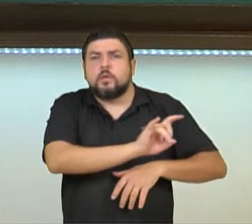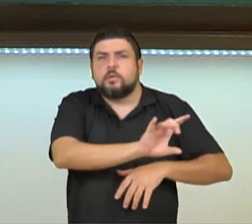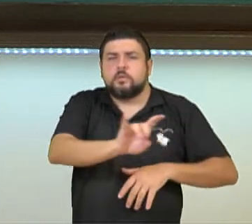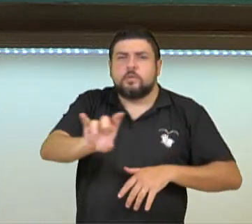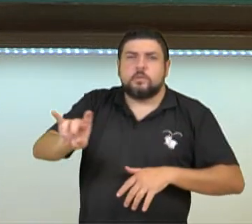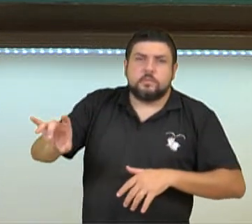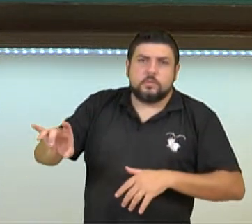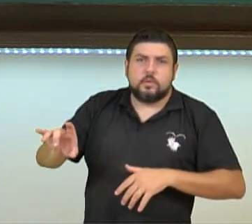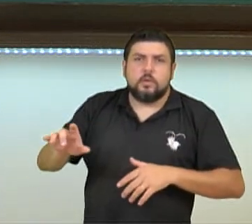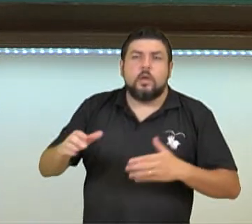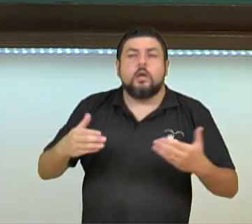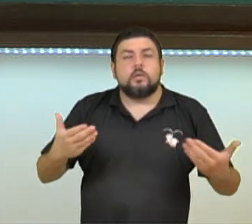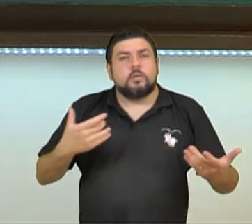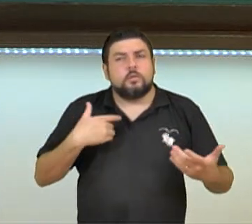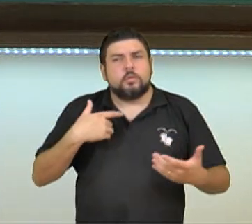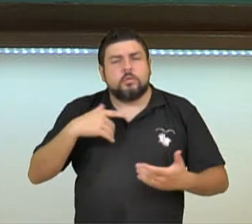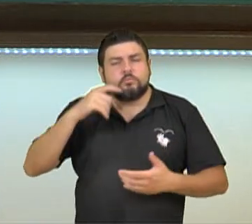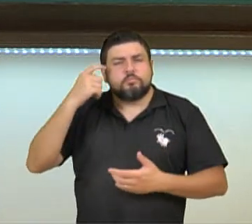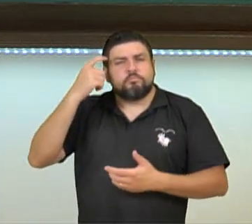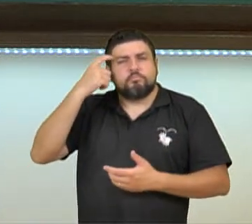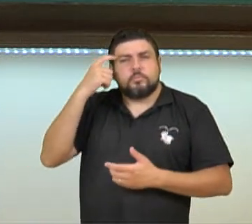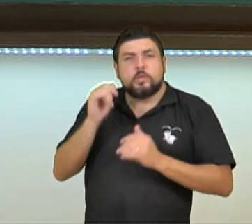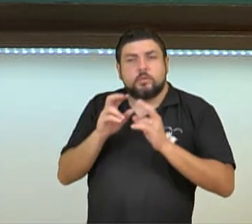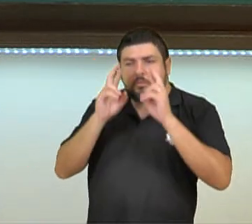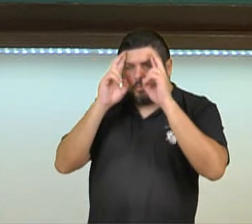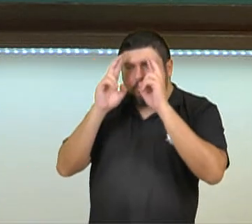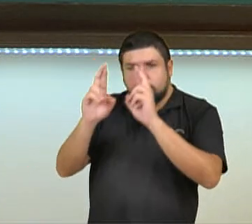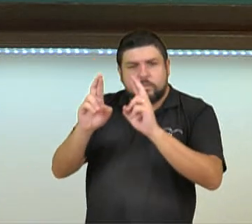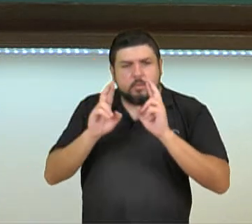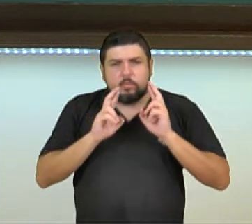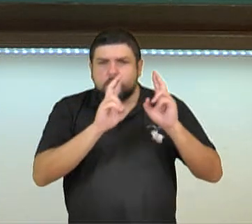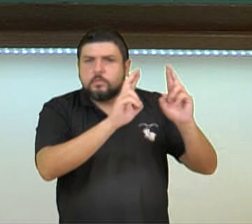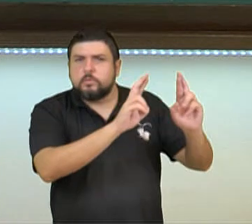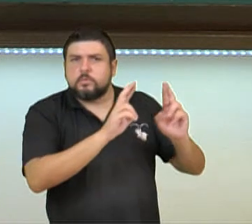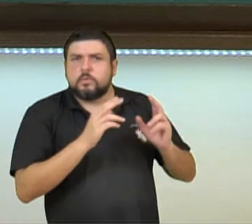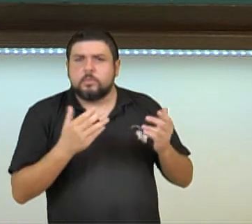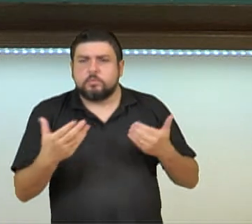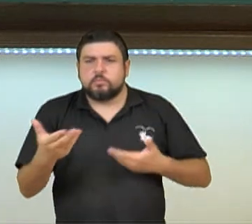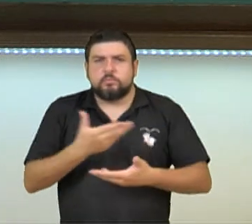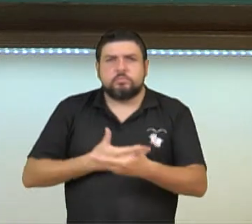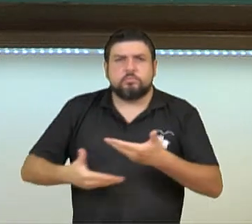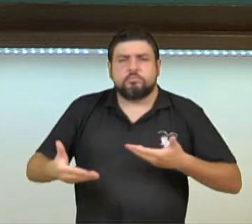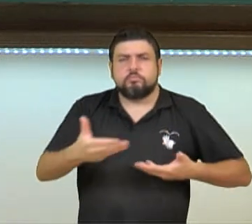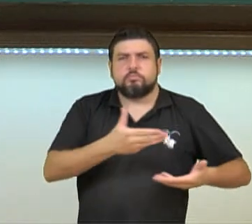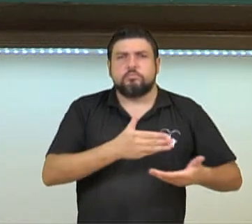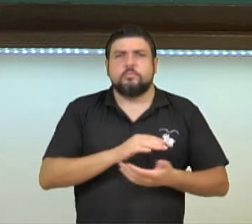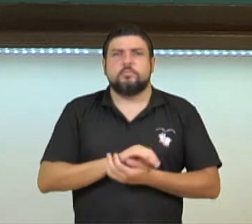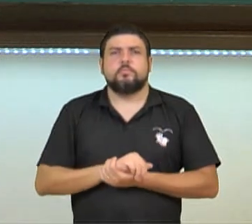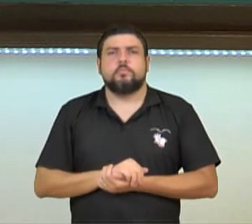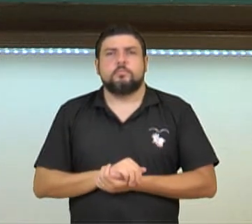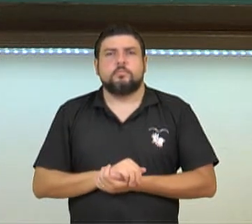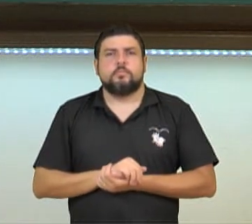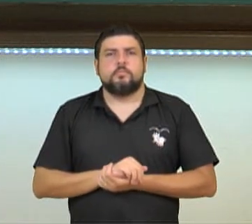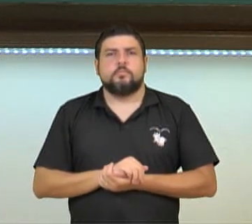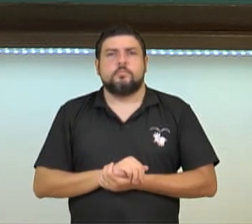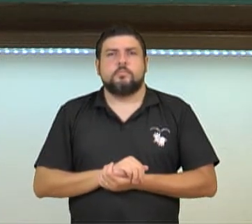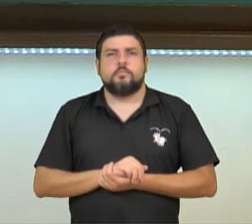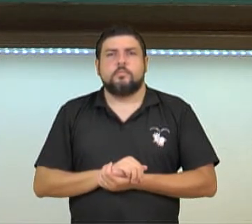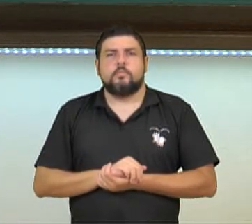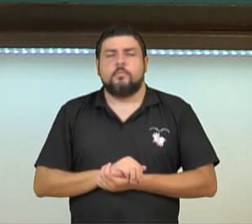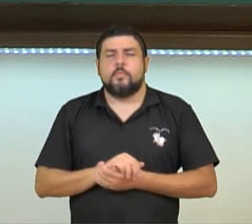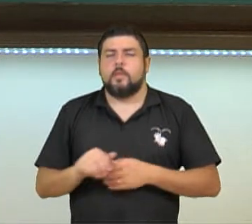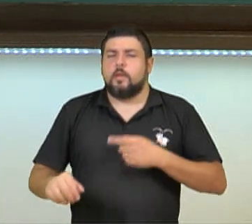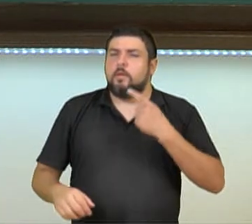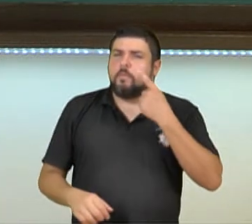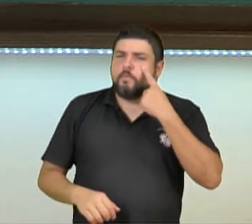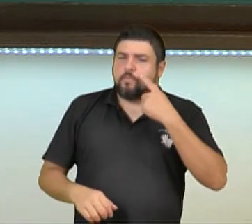um respeito muito grande para que nós vivêssemos em harmonia no planeta, não é verdade? Dentro dessa característica, vamos olhar agora